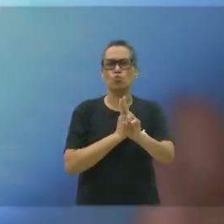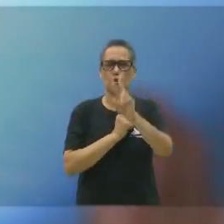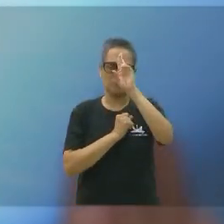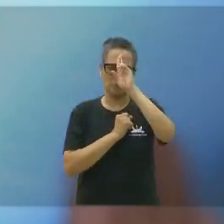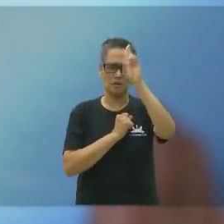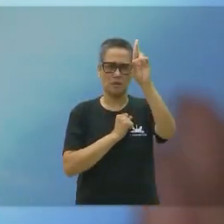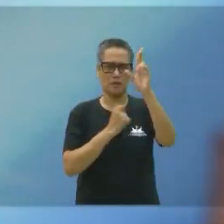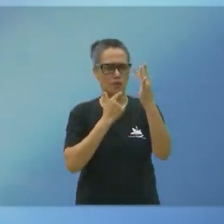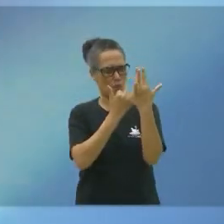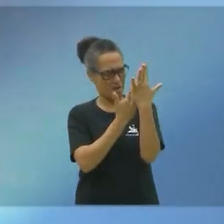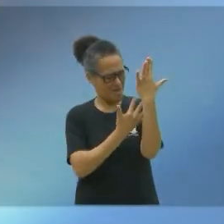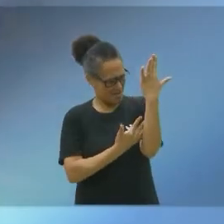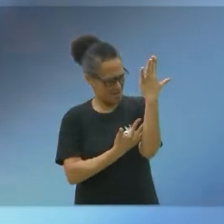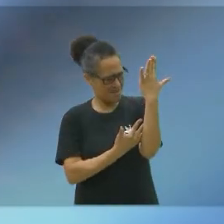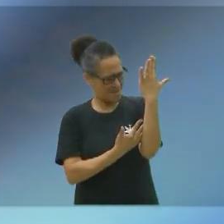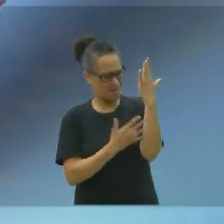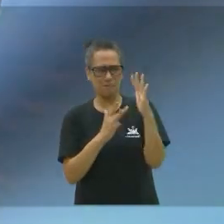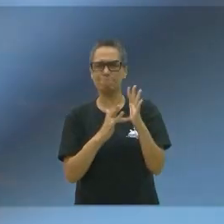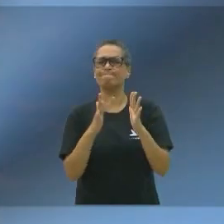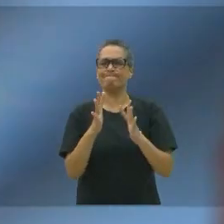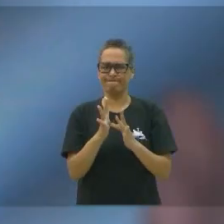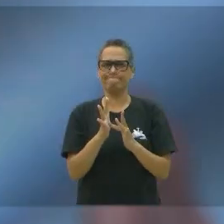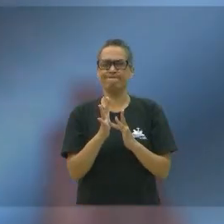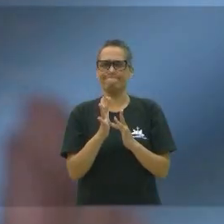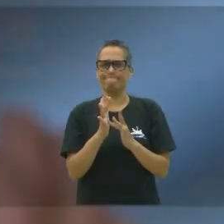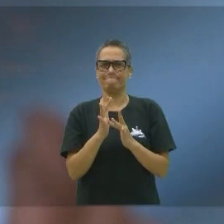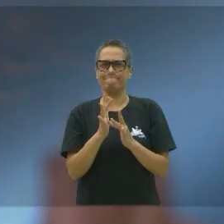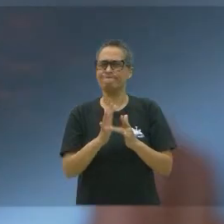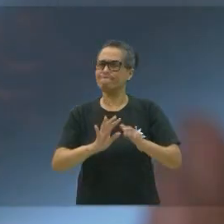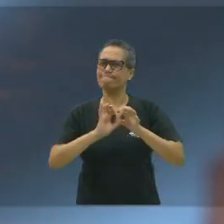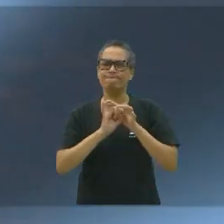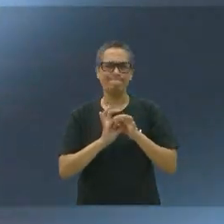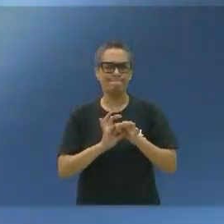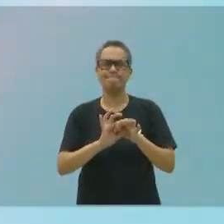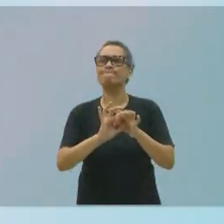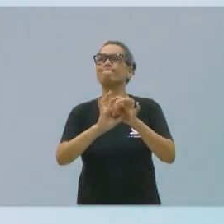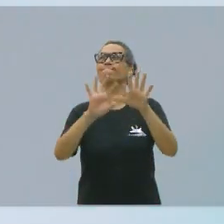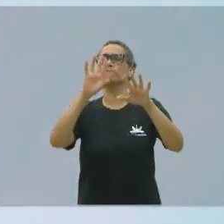sangue das chagas de Jesus. Deixa o Senhor ir